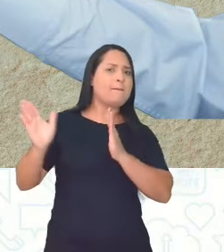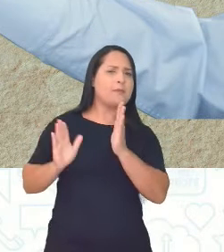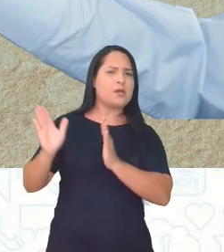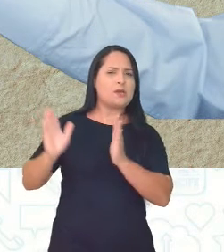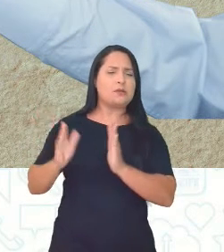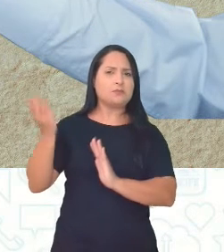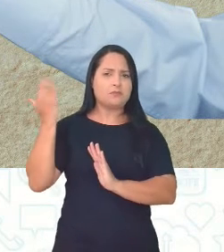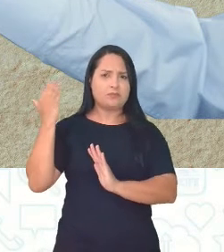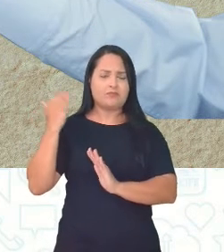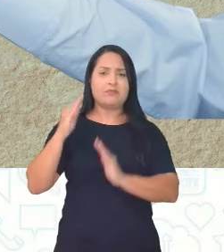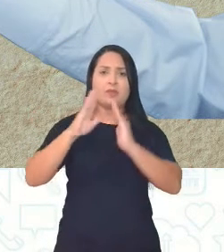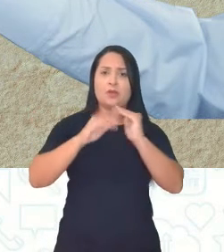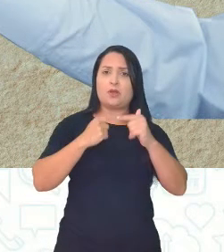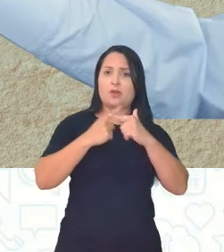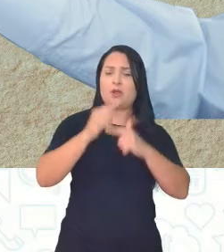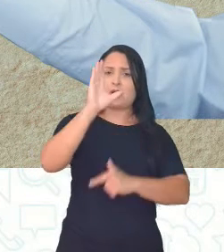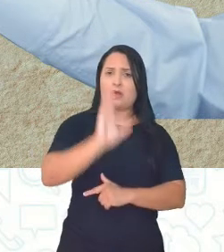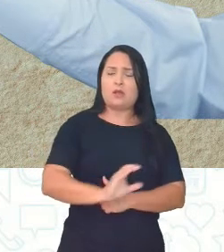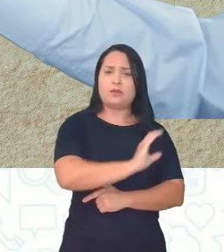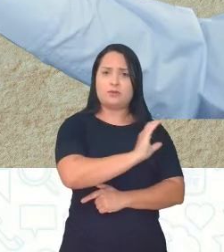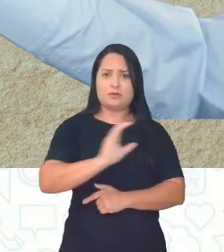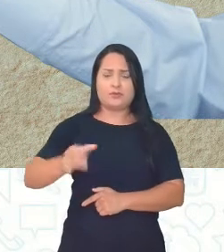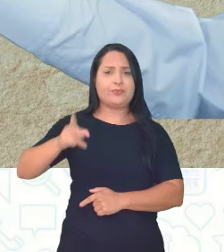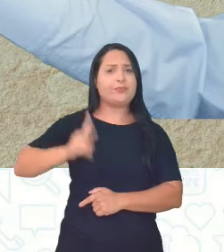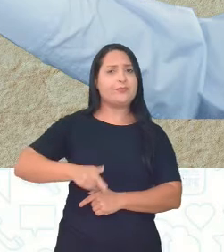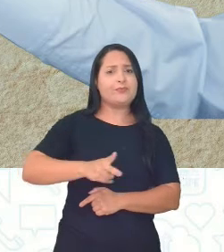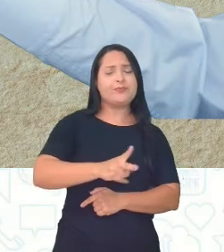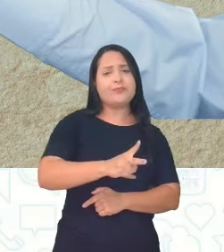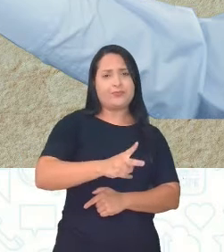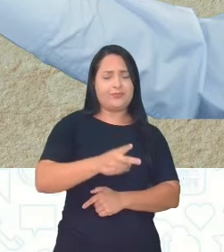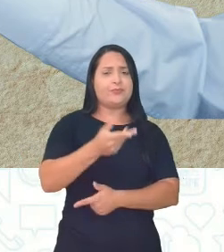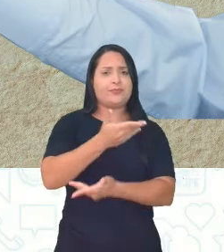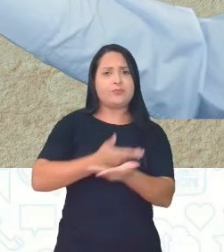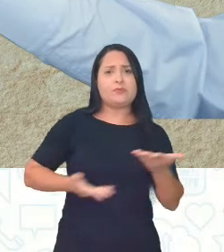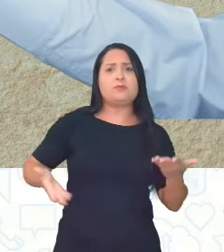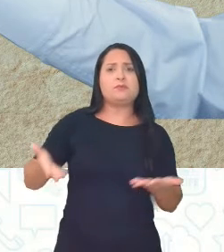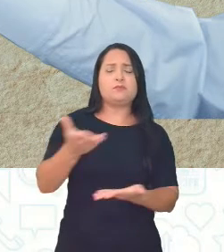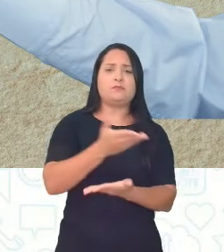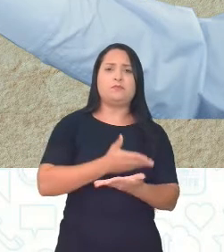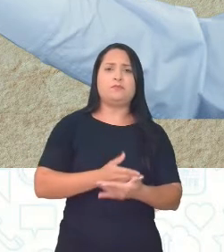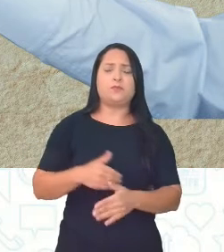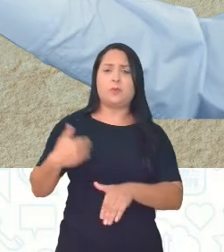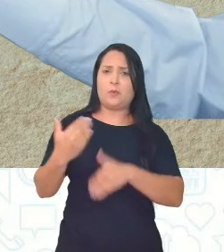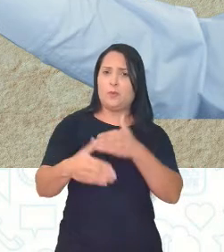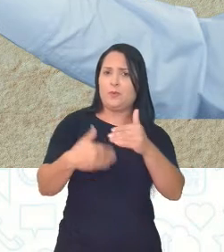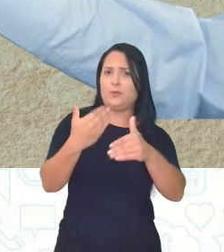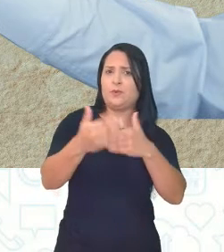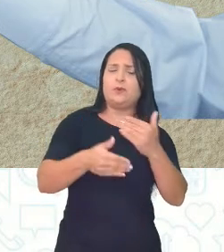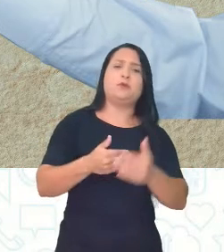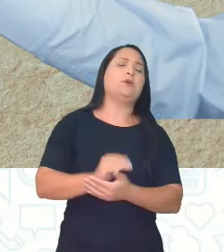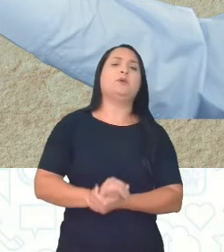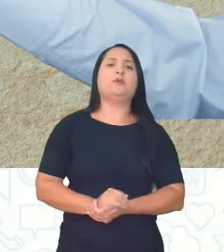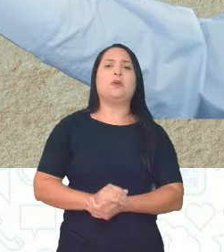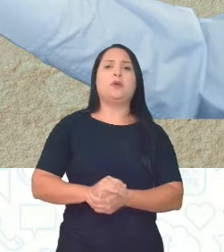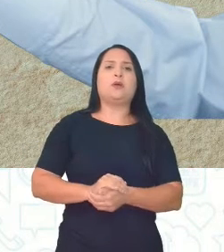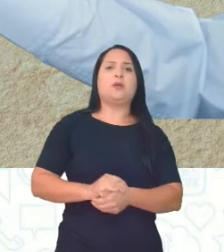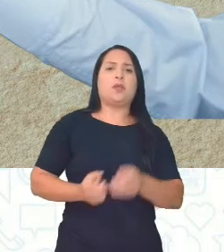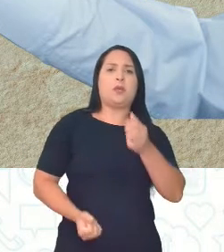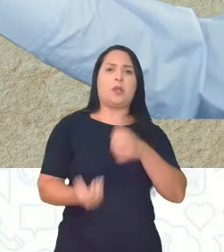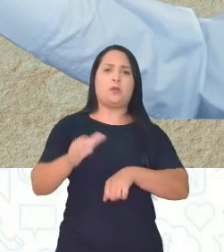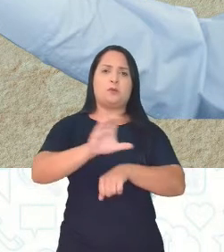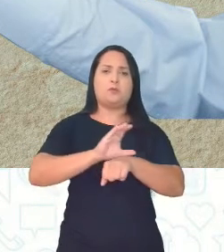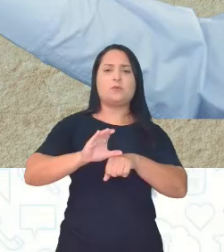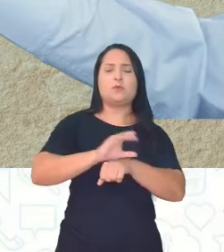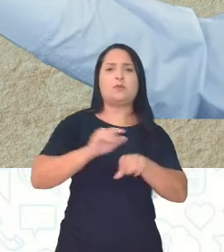período, né, que a Igreja Católica esteve aí, né, fazendo parte do processo da Constituição, do